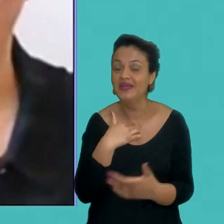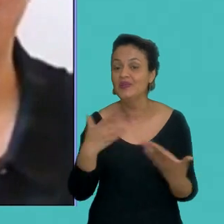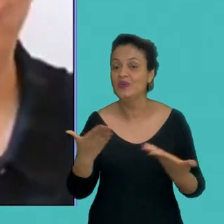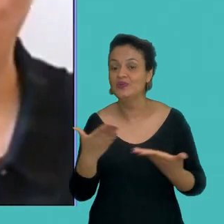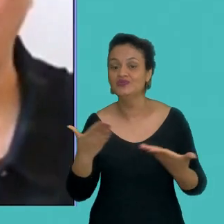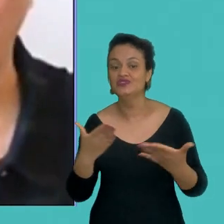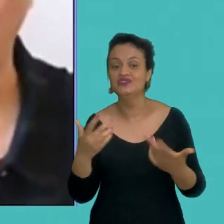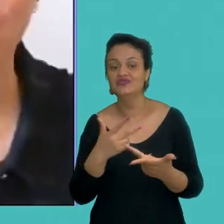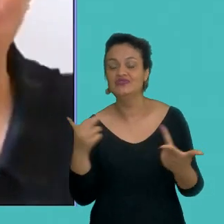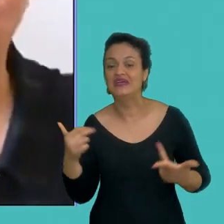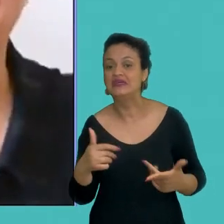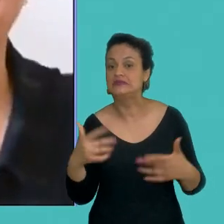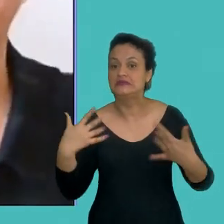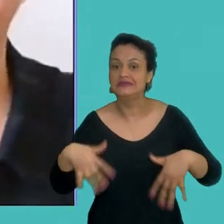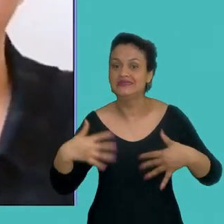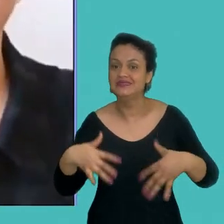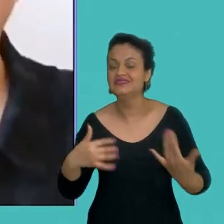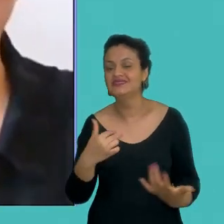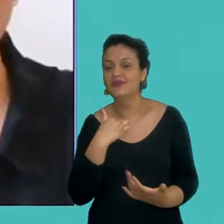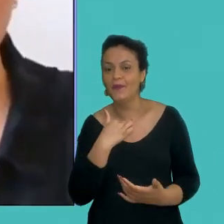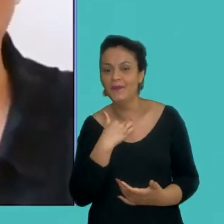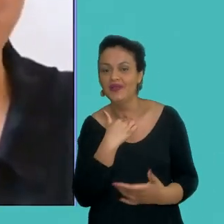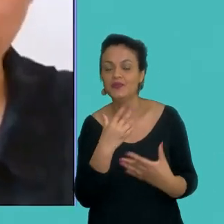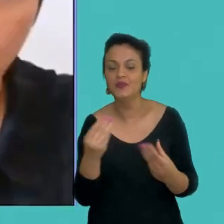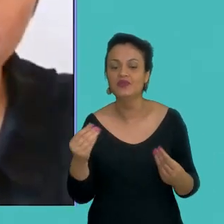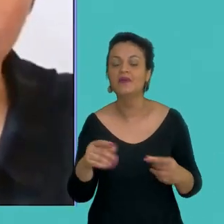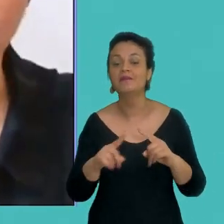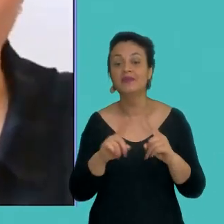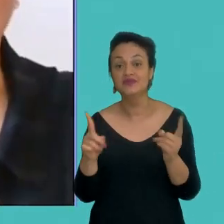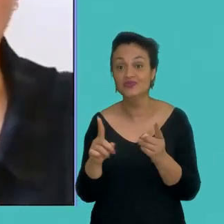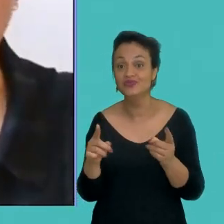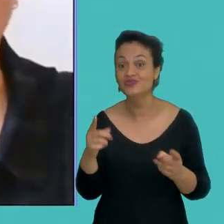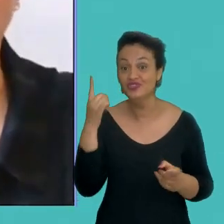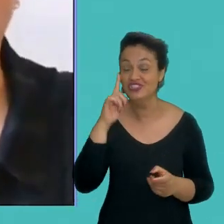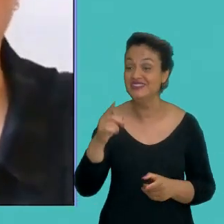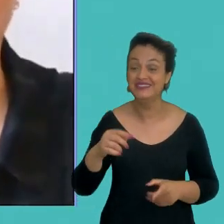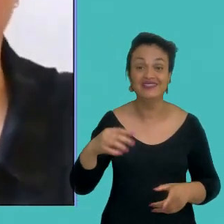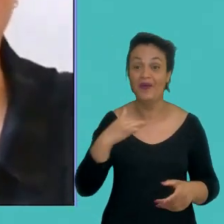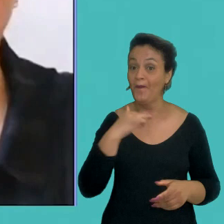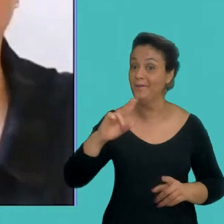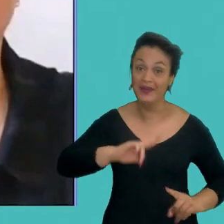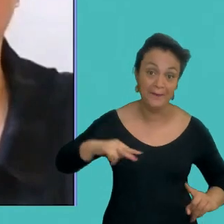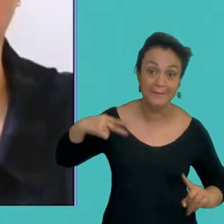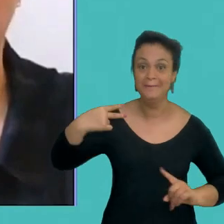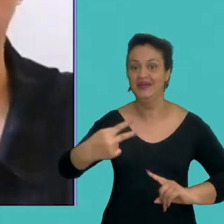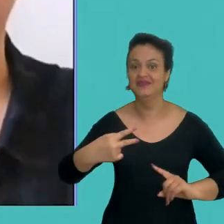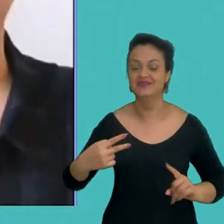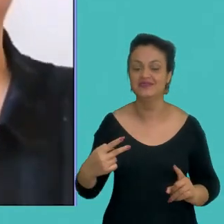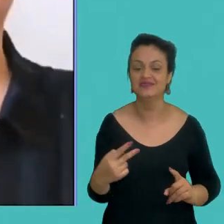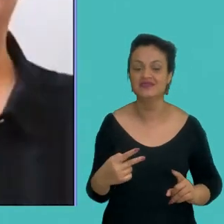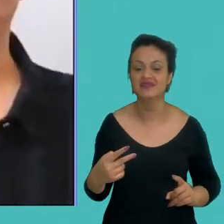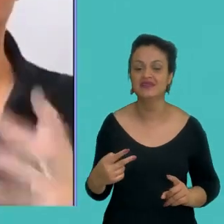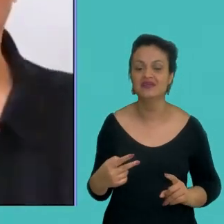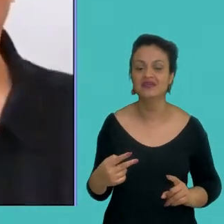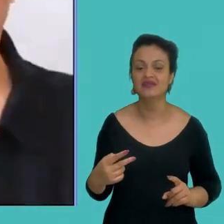está com hoje um dia excepcional. Ele é muito atarefado, mas hoje está um dia excepcionalmente atarefado,